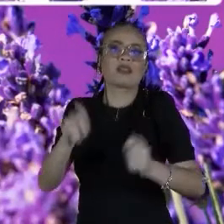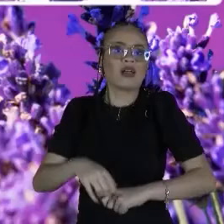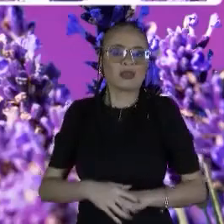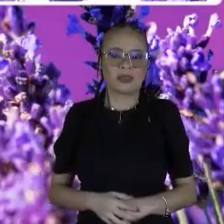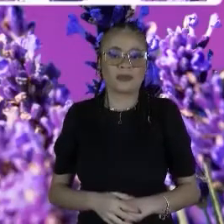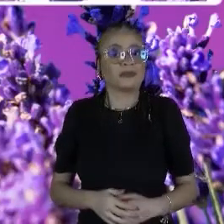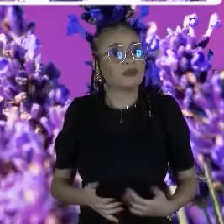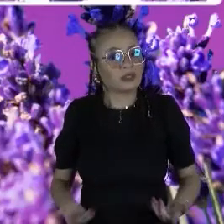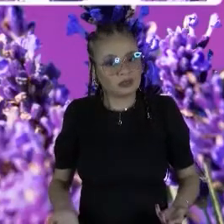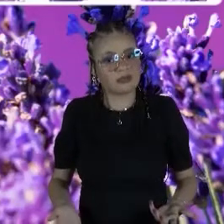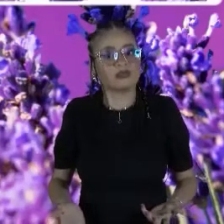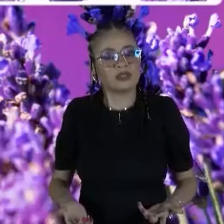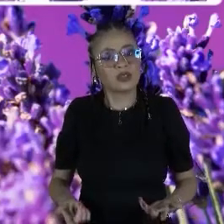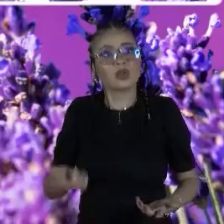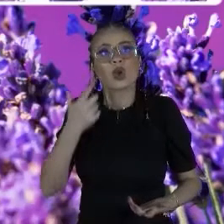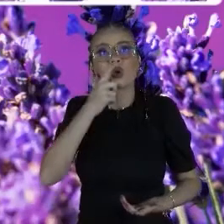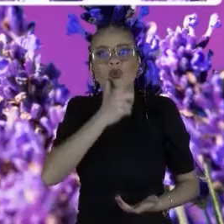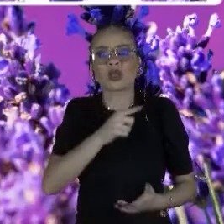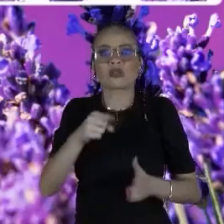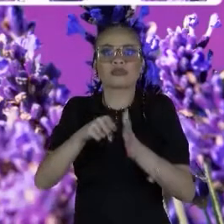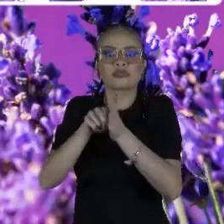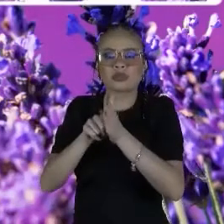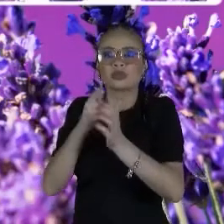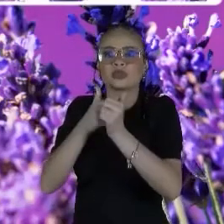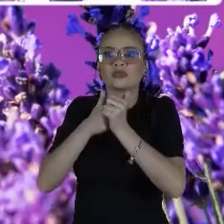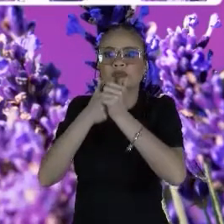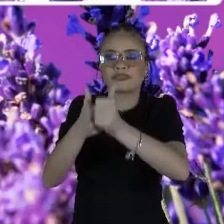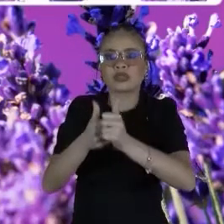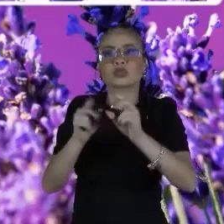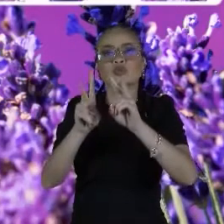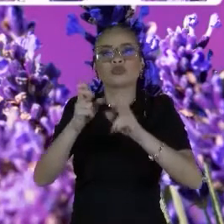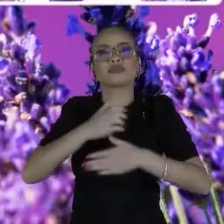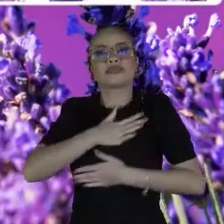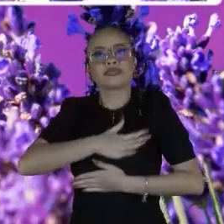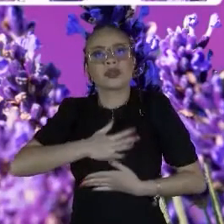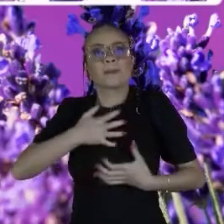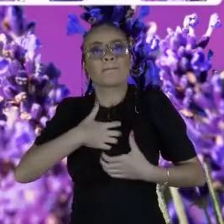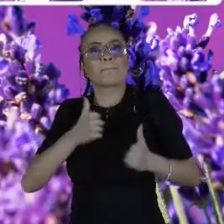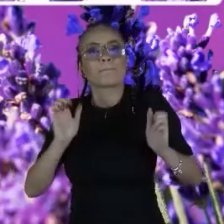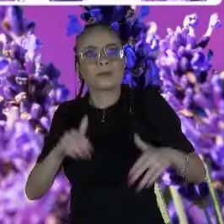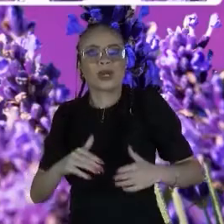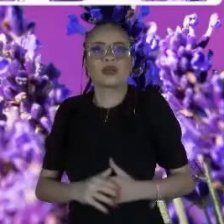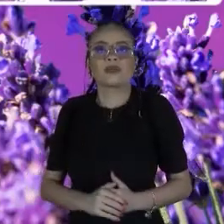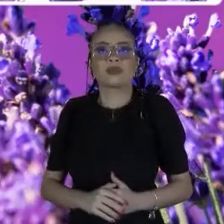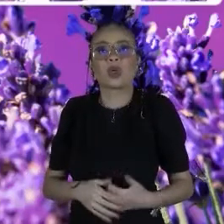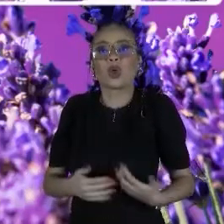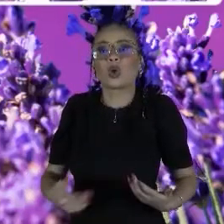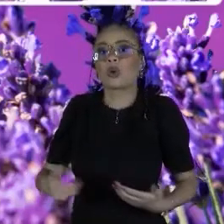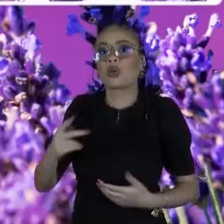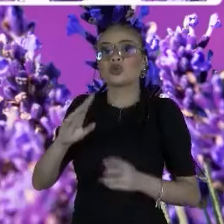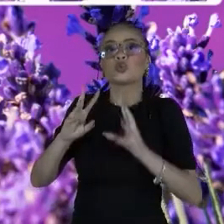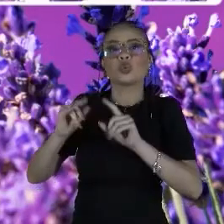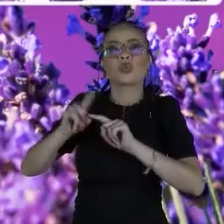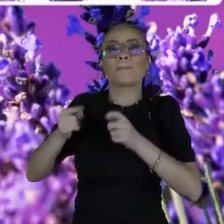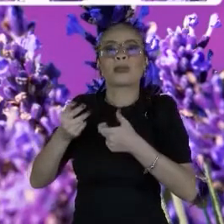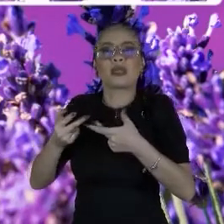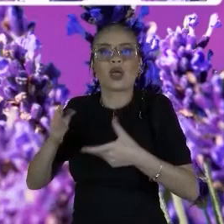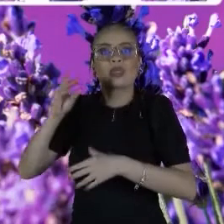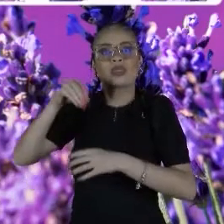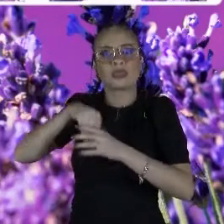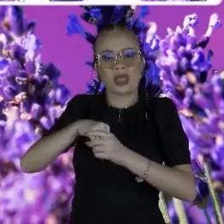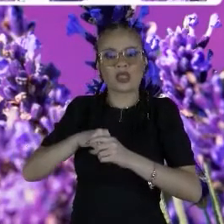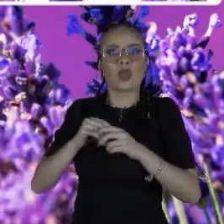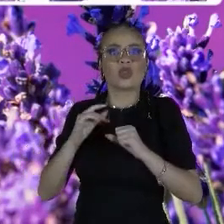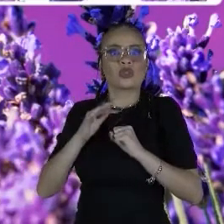falei além de tudo você vai ter assessoria de um consultor de bem-estar vai ter Assessoria é também é de todos os materiais que a da terra